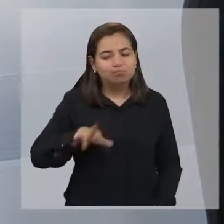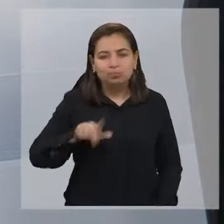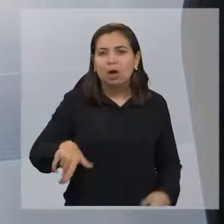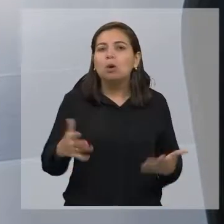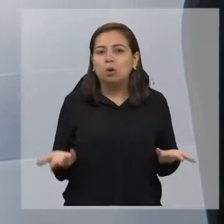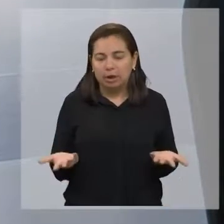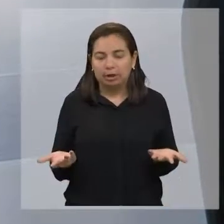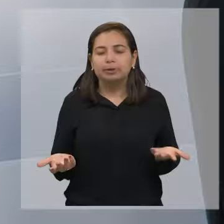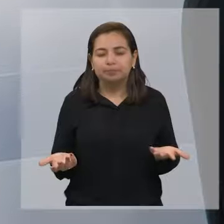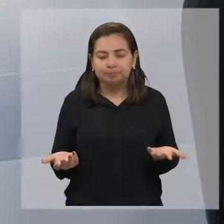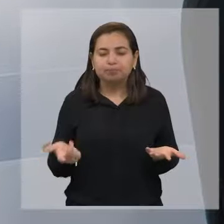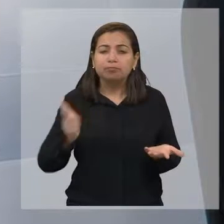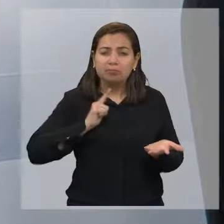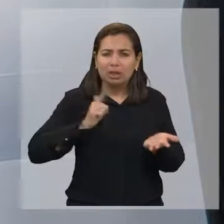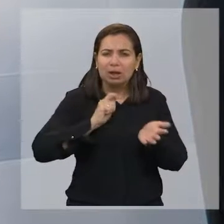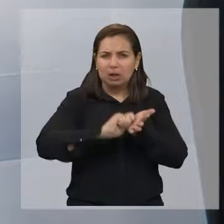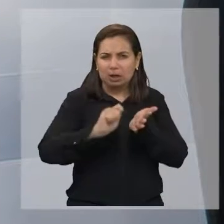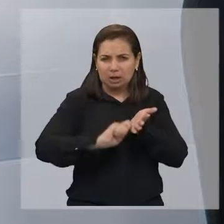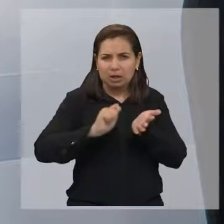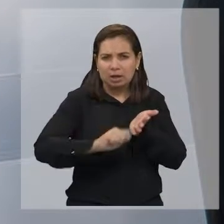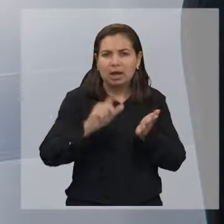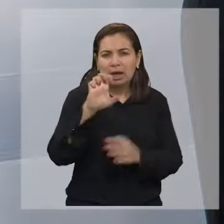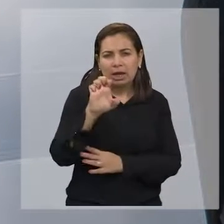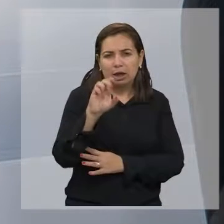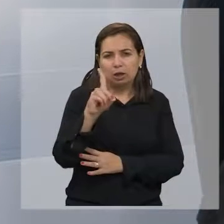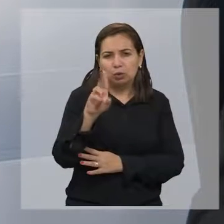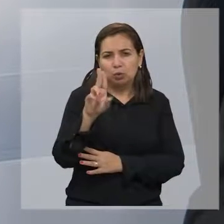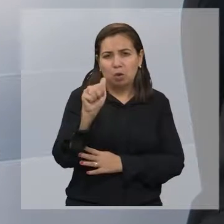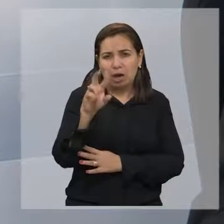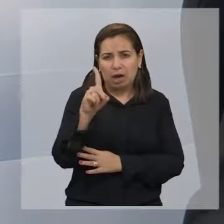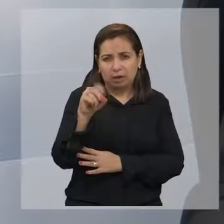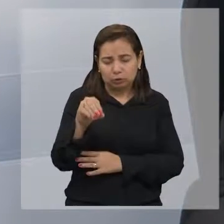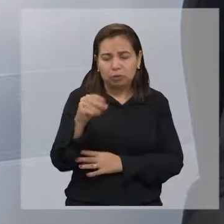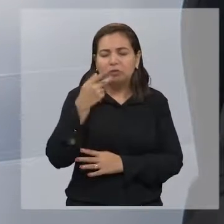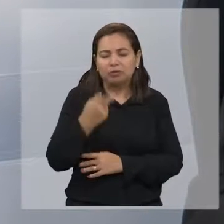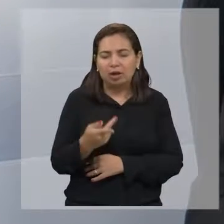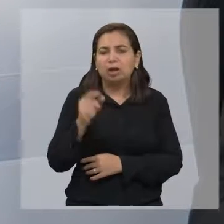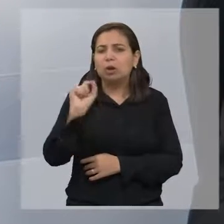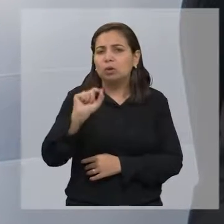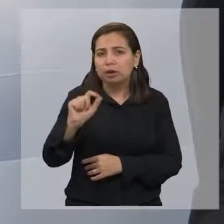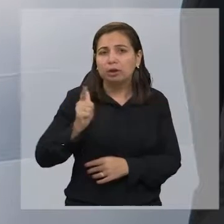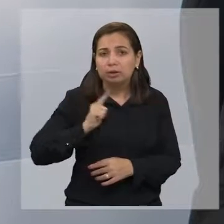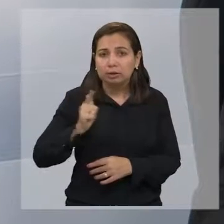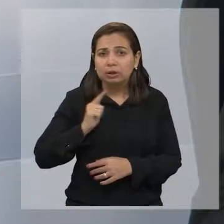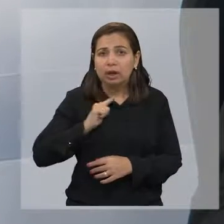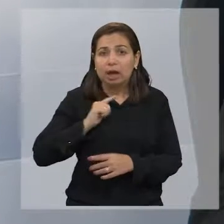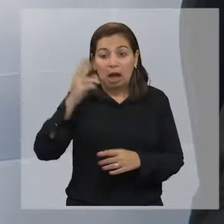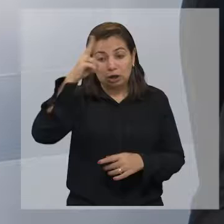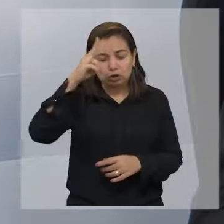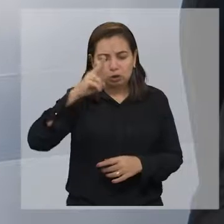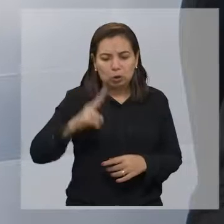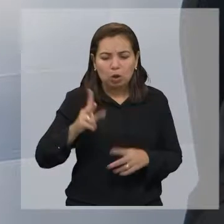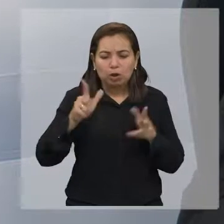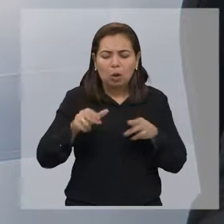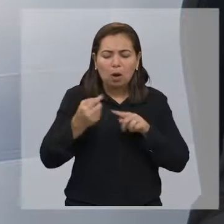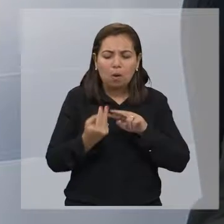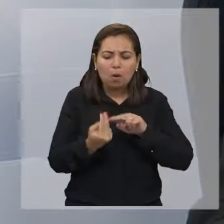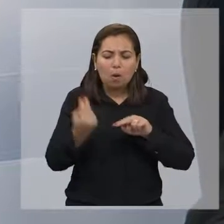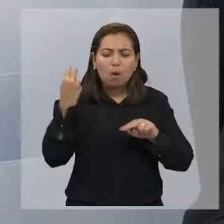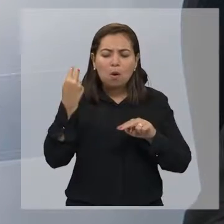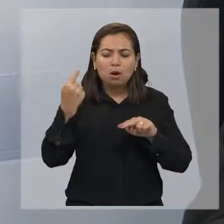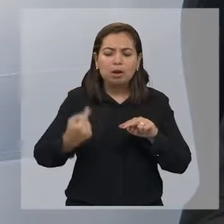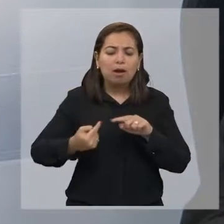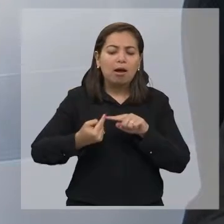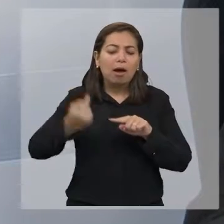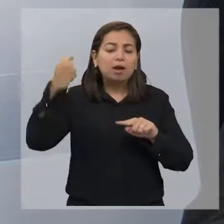Galeano, o escritor uruguaio Eduardo Galeano, é que dizia que a história é um profeta com o olhar voltado para trás, pelo que foi e contra o